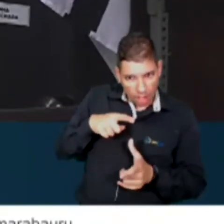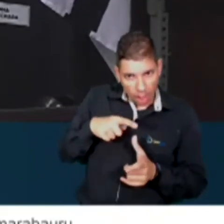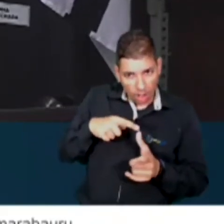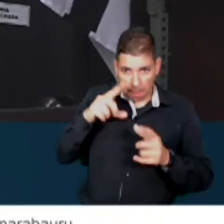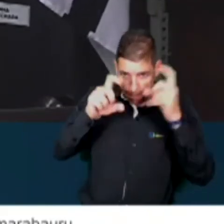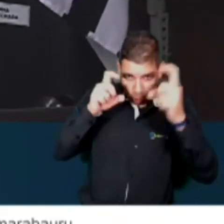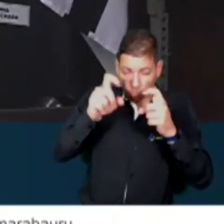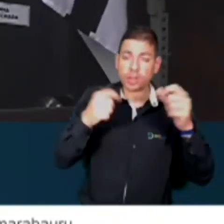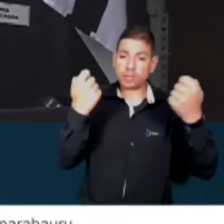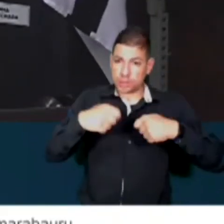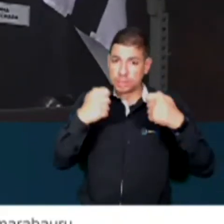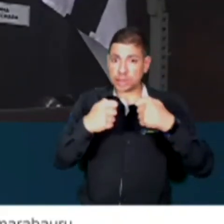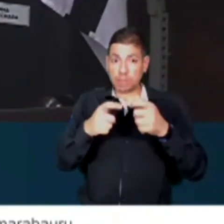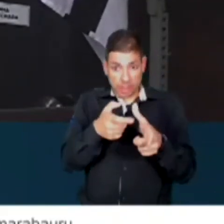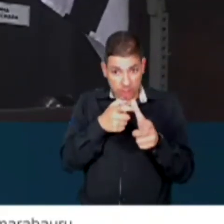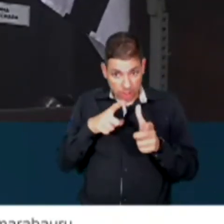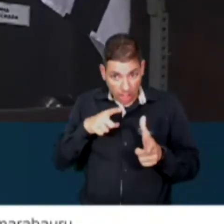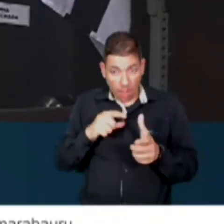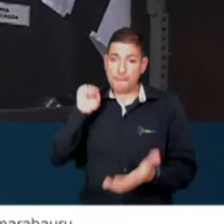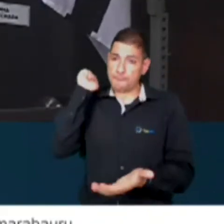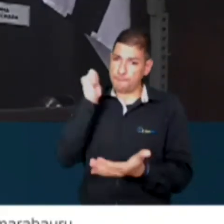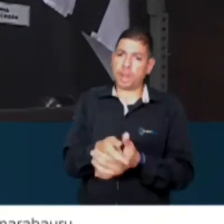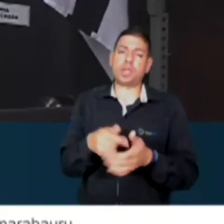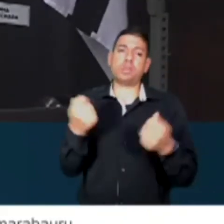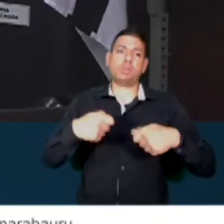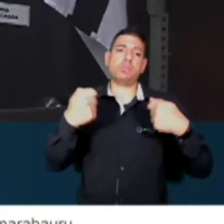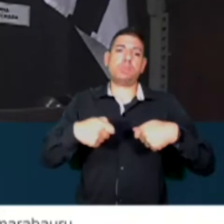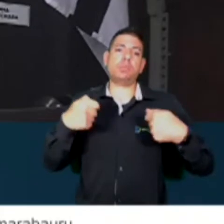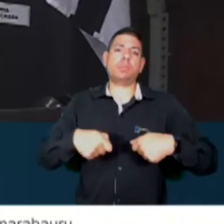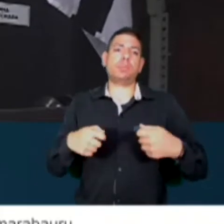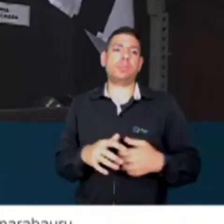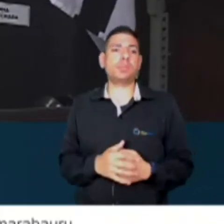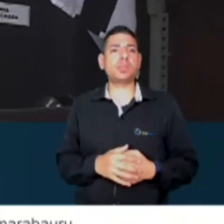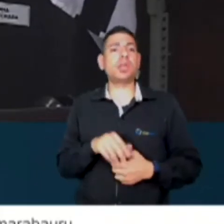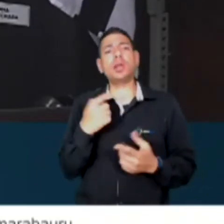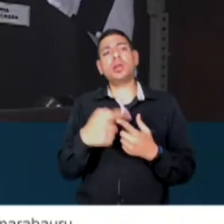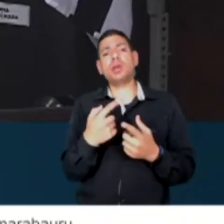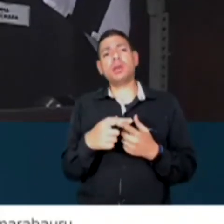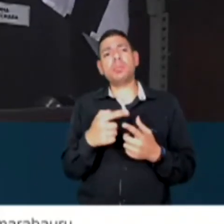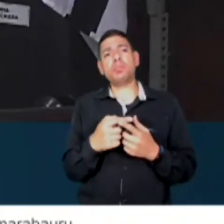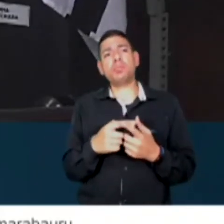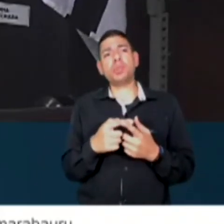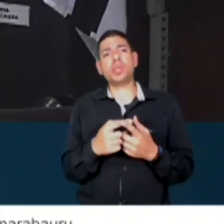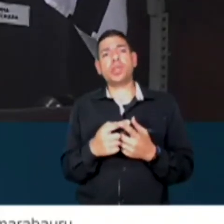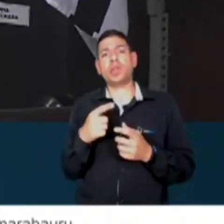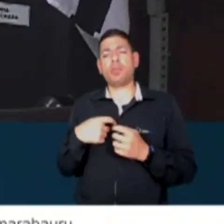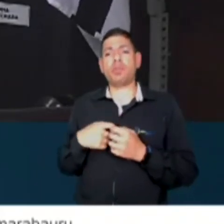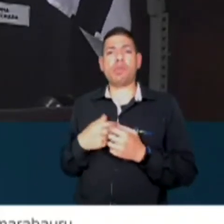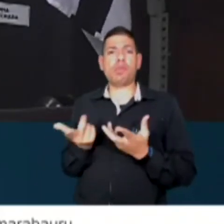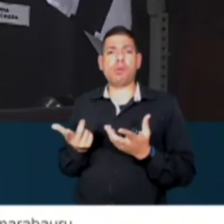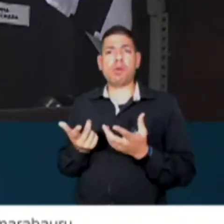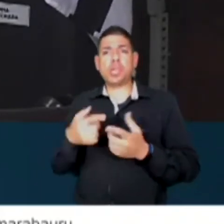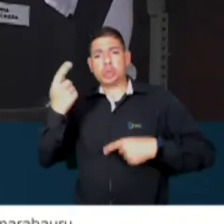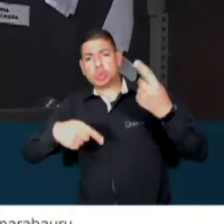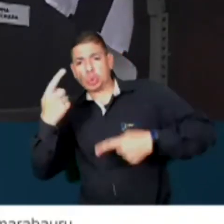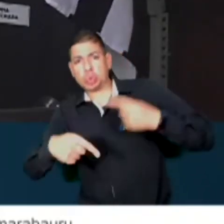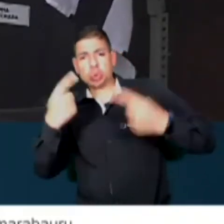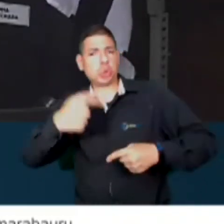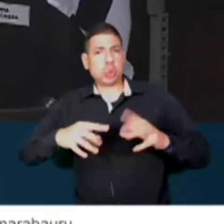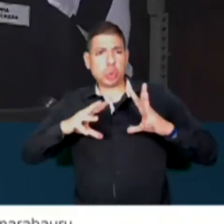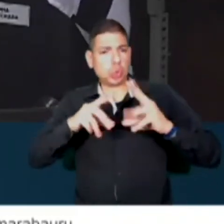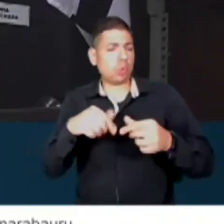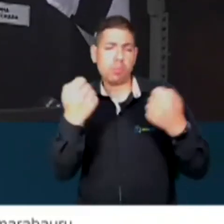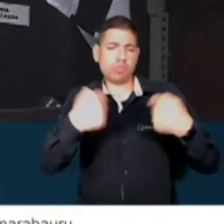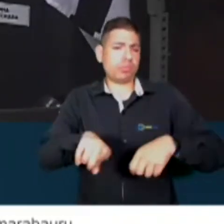realmente alguns caloteiros em Bauru, temos. Por que que realmente não abre uma discussão sobre isso? Vamos pagar o que deve, para cada